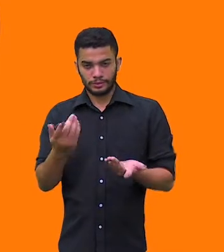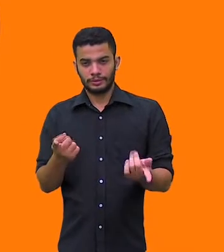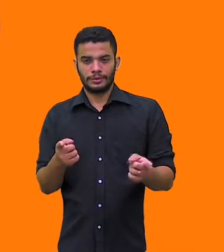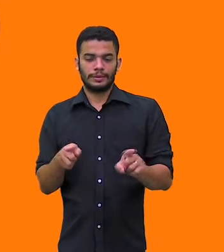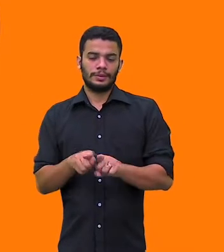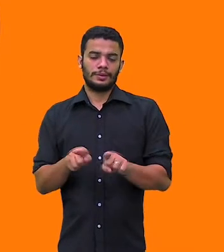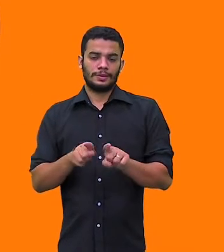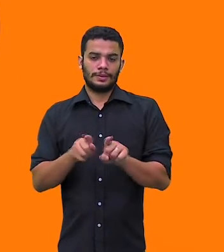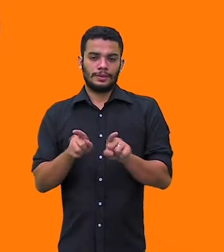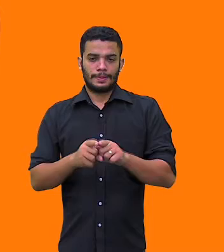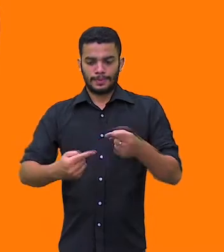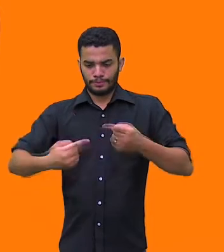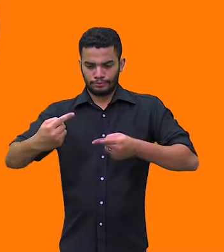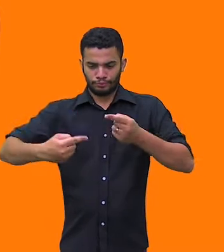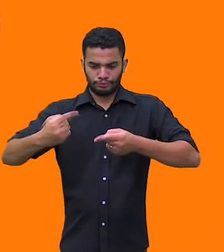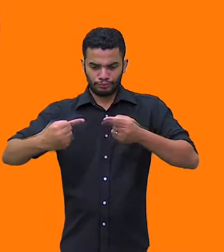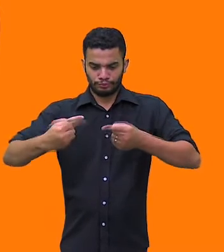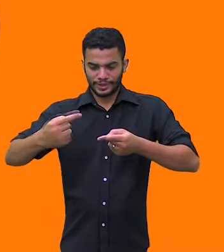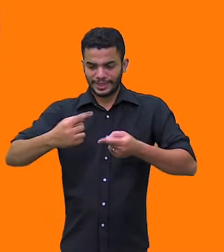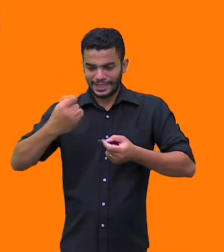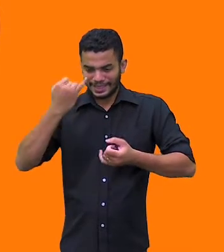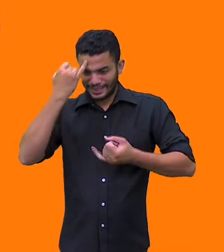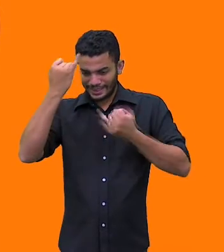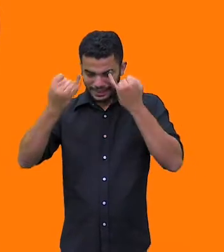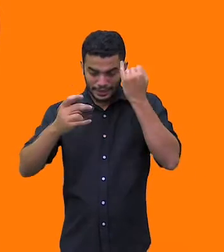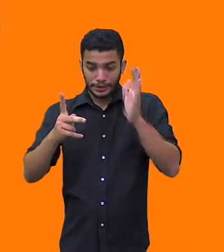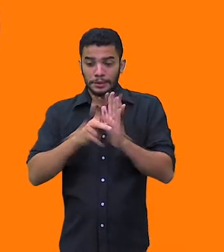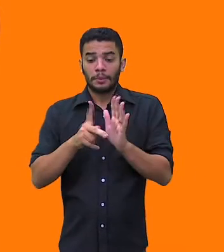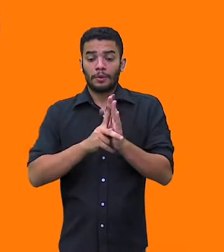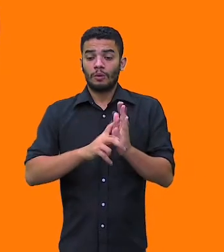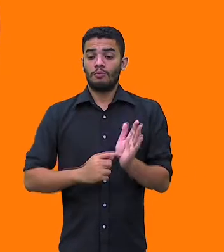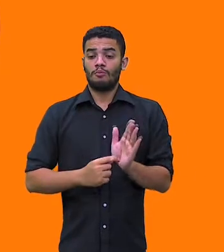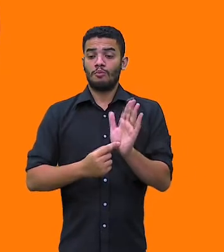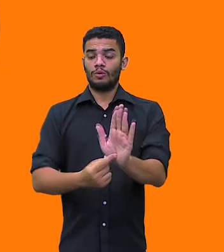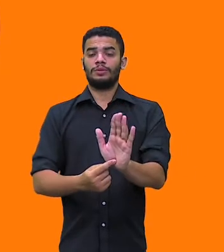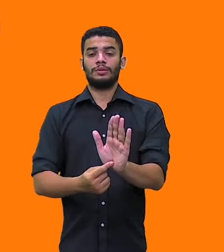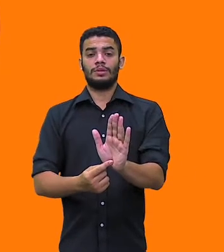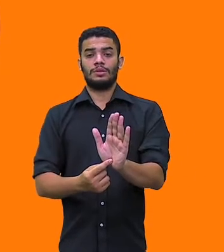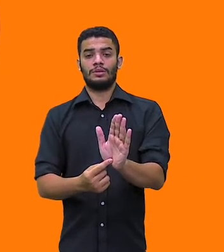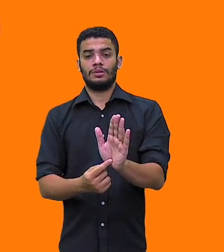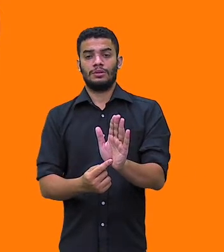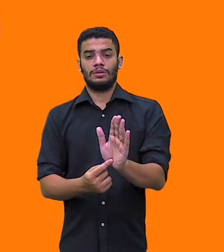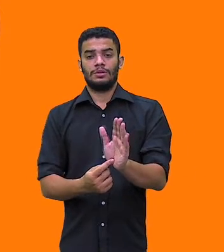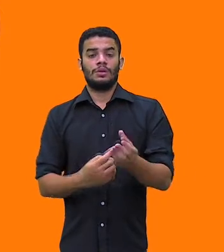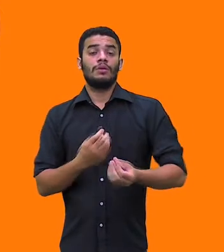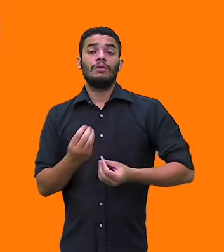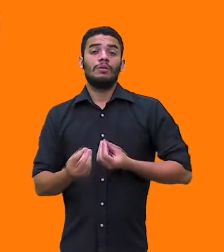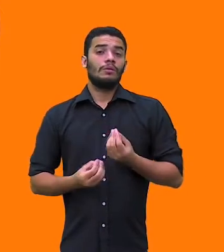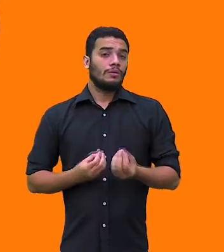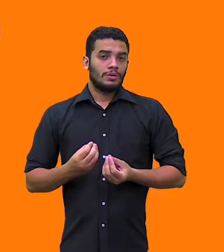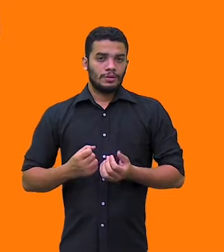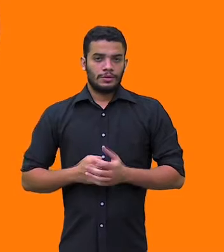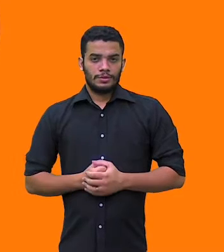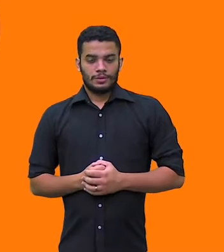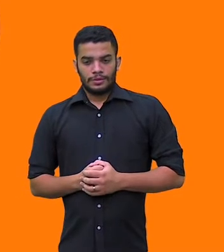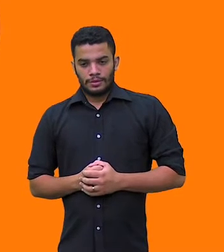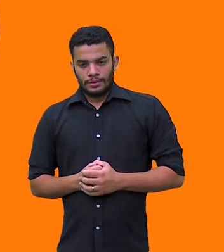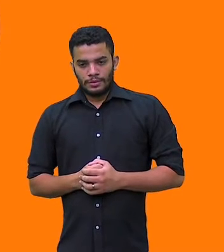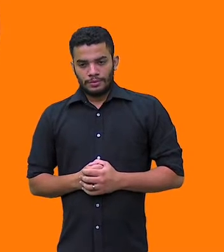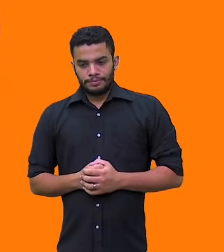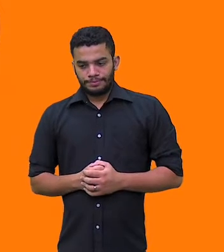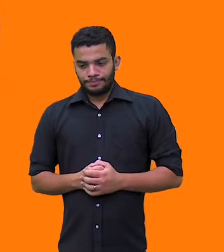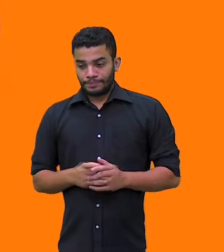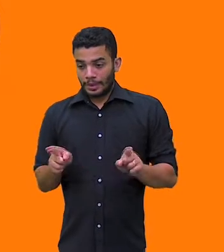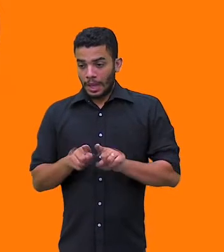né, um debate aí, né, que está em voga. E aí leva o quê? Vai oferecer muitos subsídios, porque os outros, eles vão